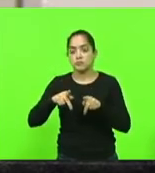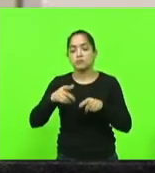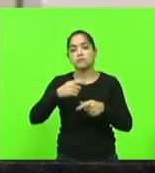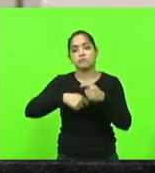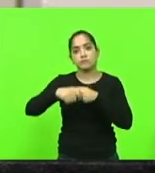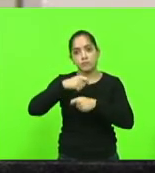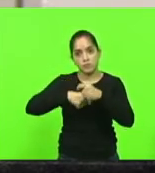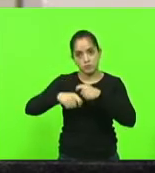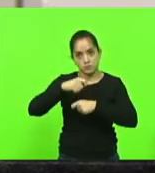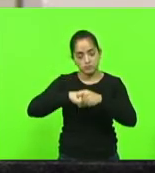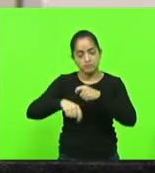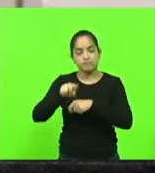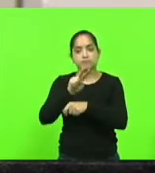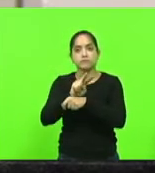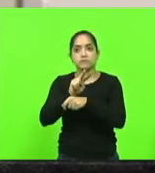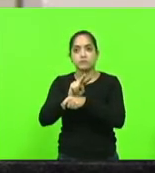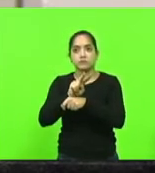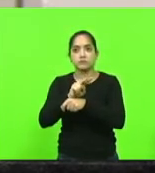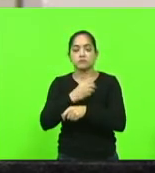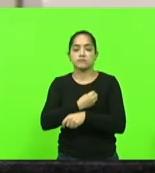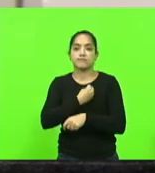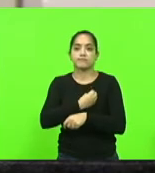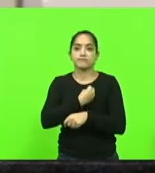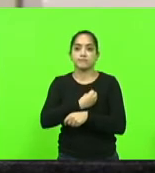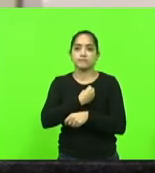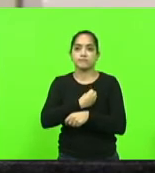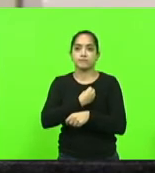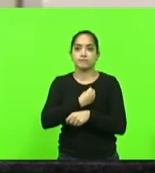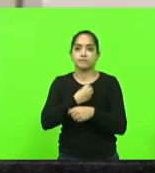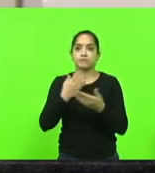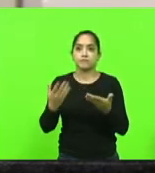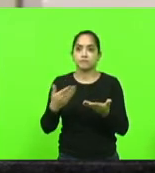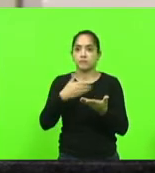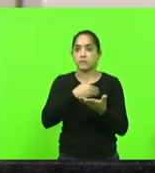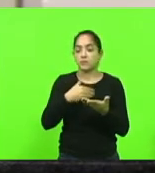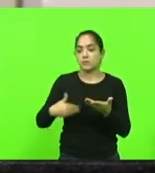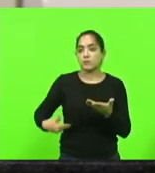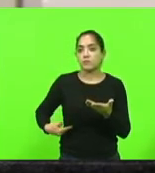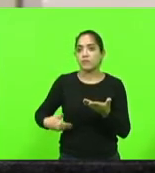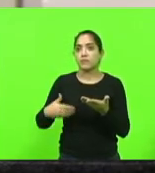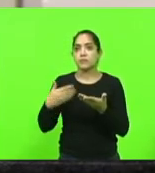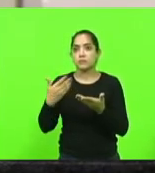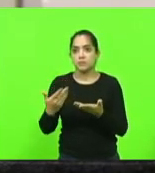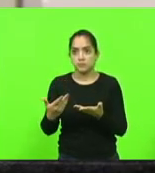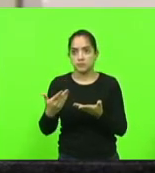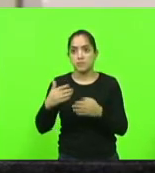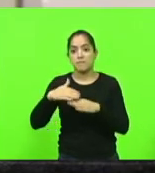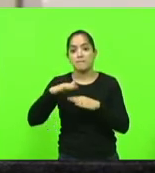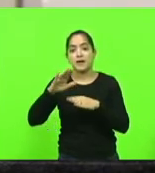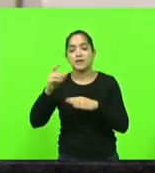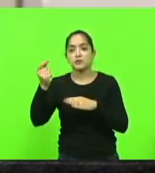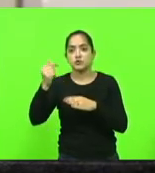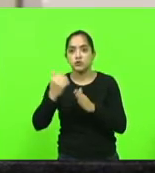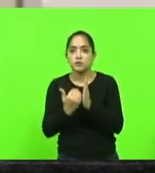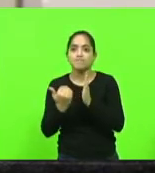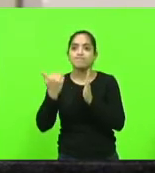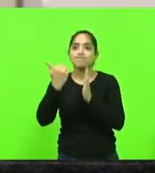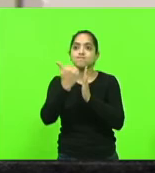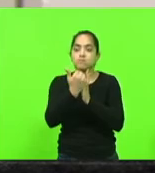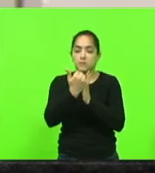para a preservação da vida dos catarinenses. O governo do Estado está colocando mais recurso